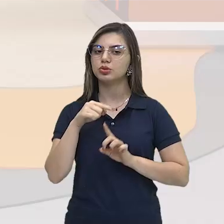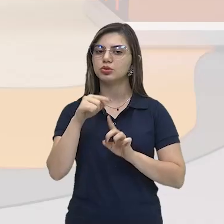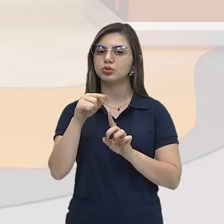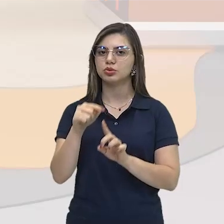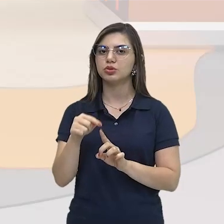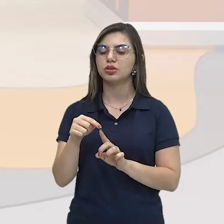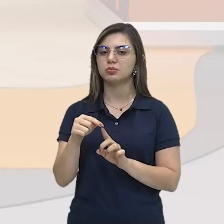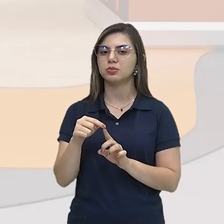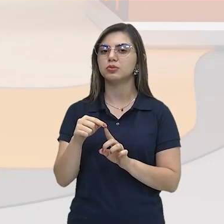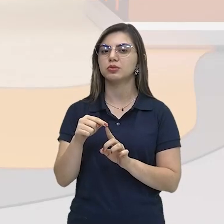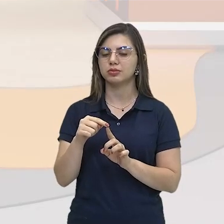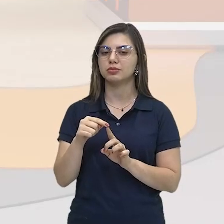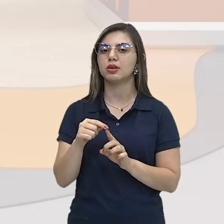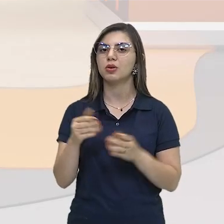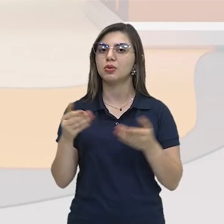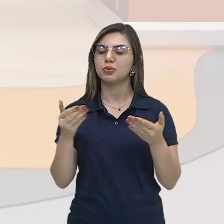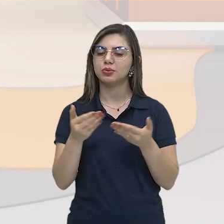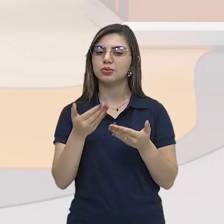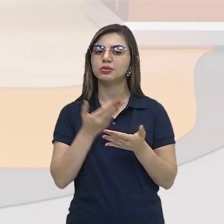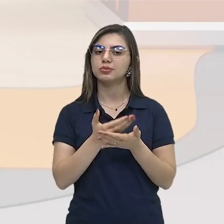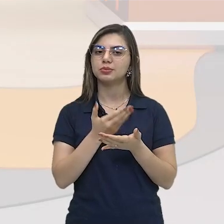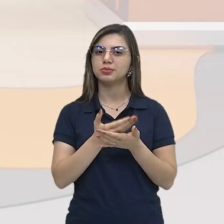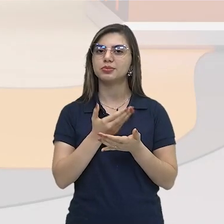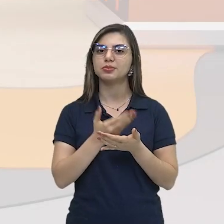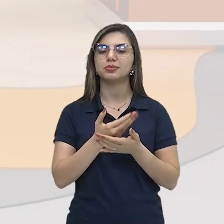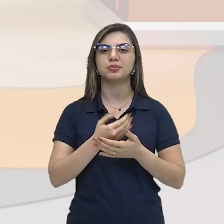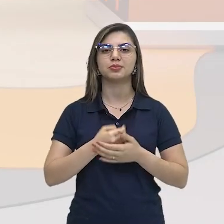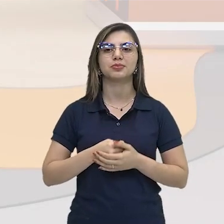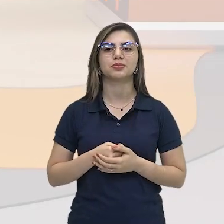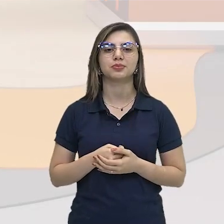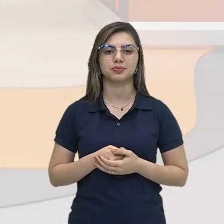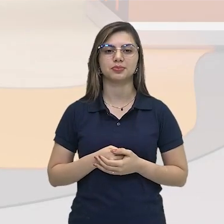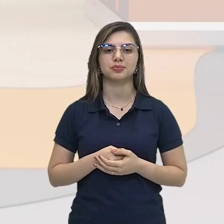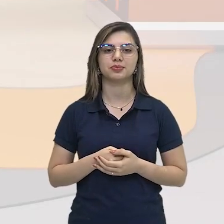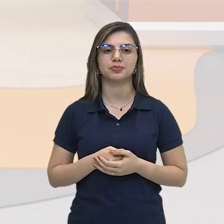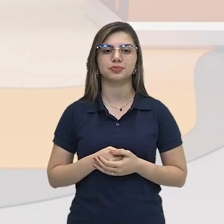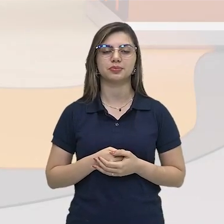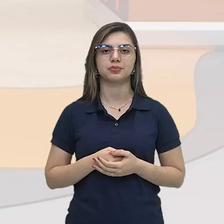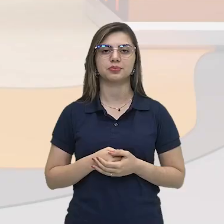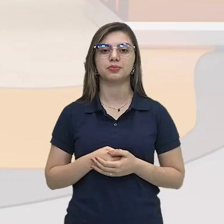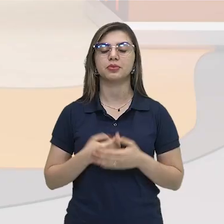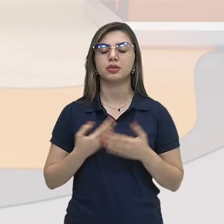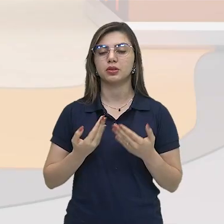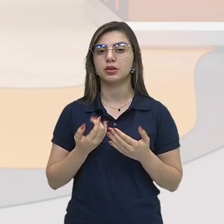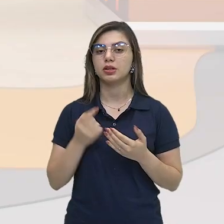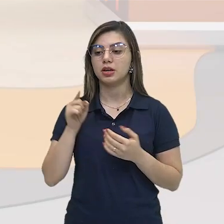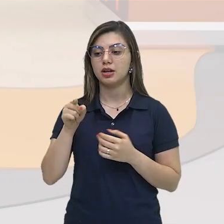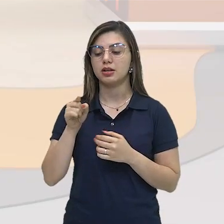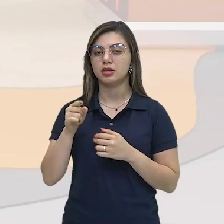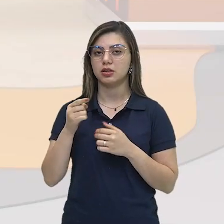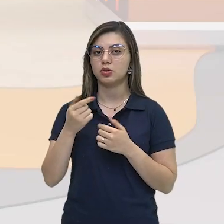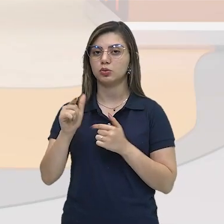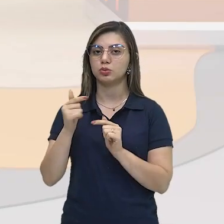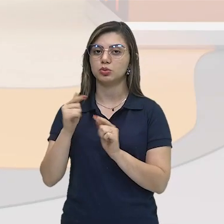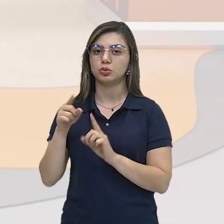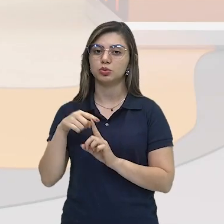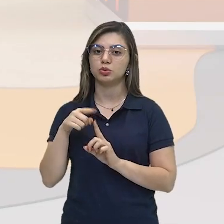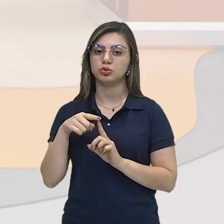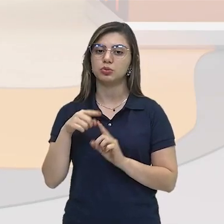cartográficas e a gente vai analisar alguns ao longo de nossa aula. E essas outras representações podem